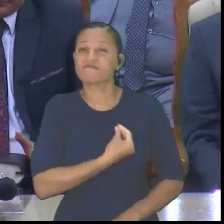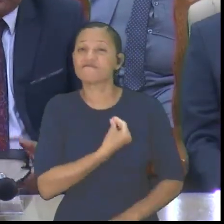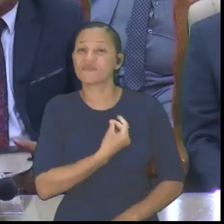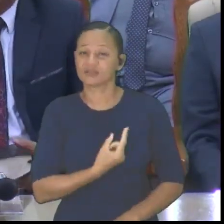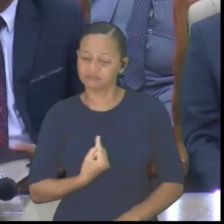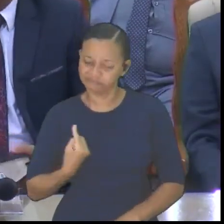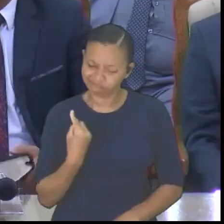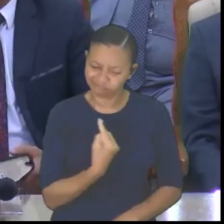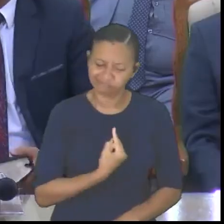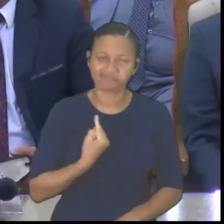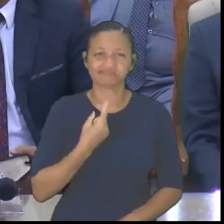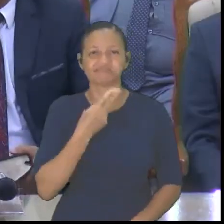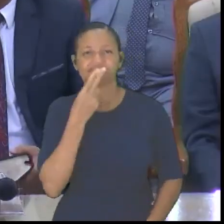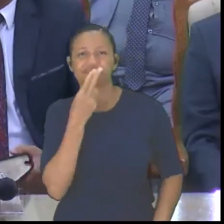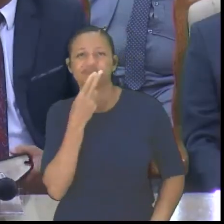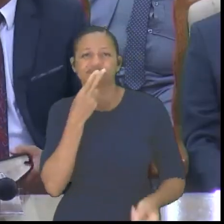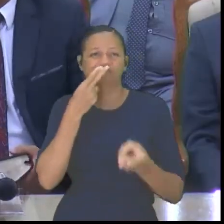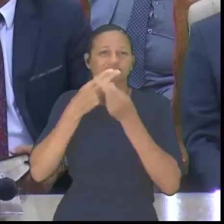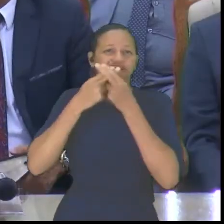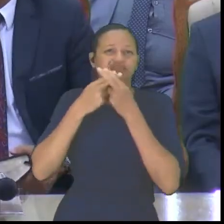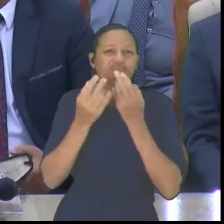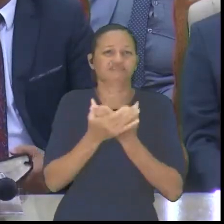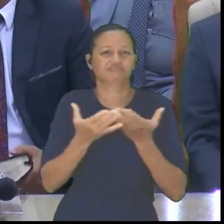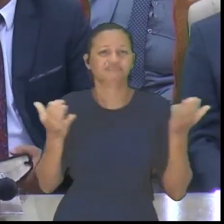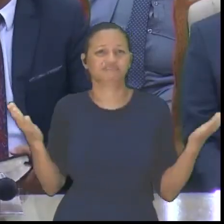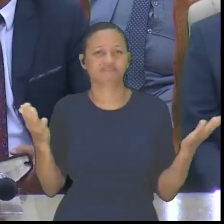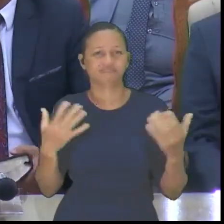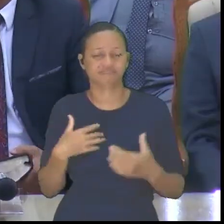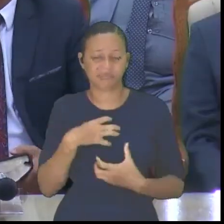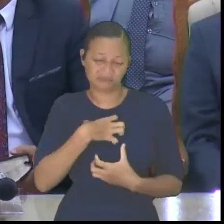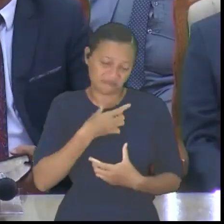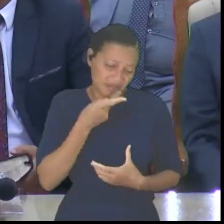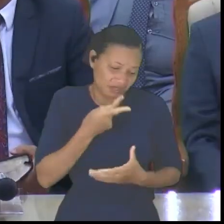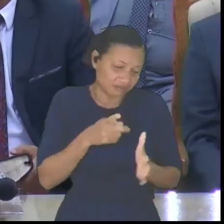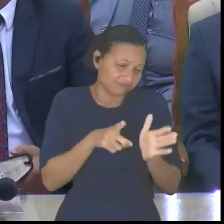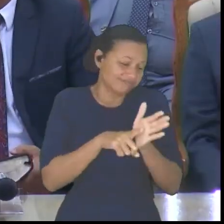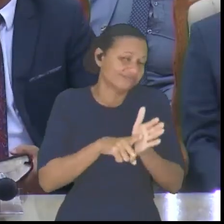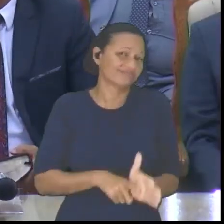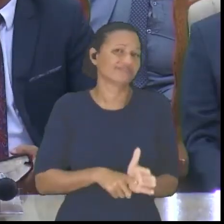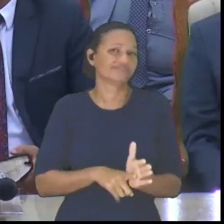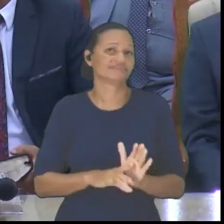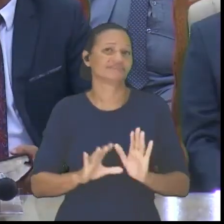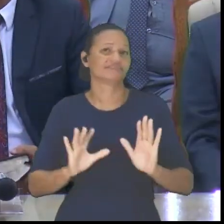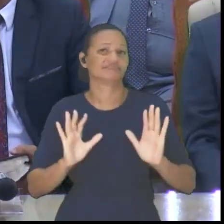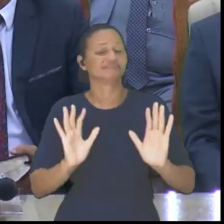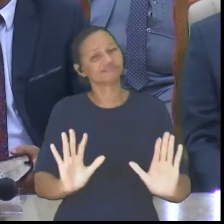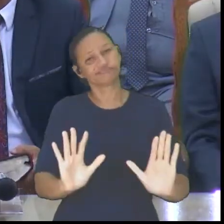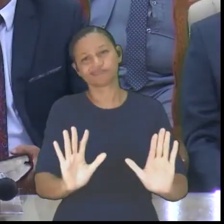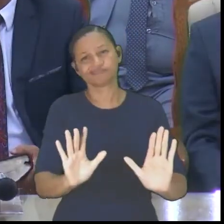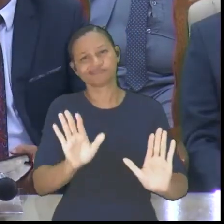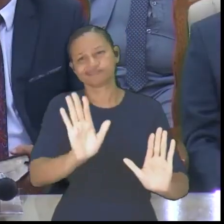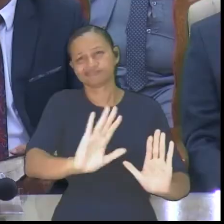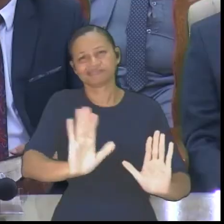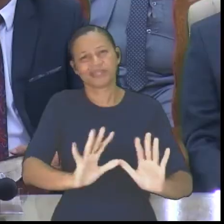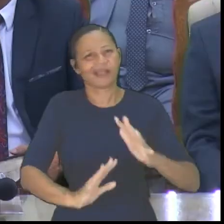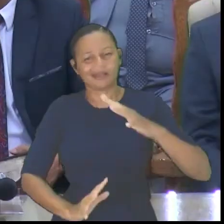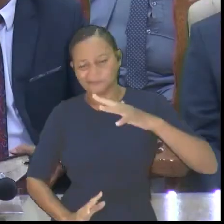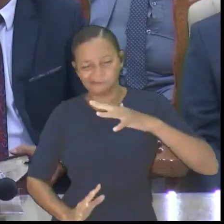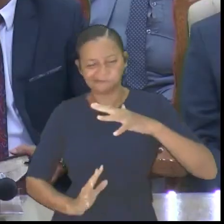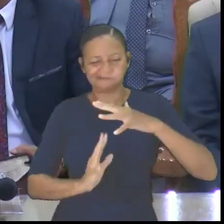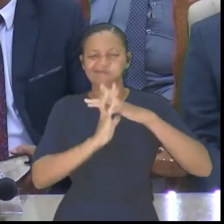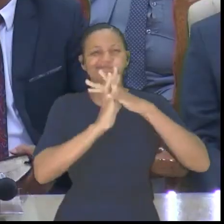vezes traumática. E se você me disser que eu estou sendo pessimista demais, então você não chegou no ápice